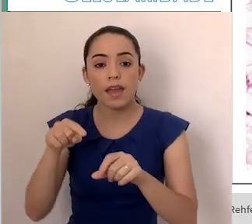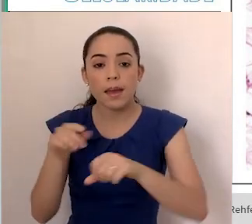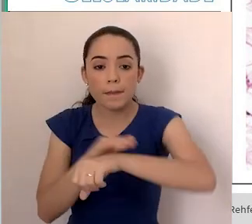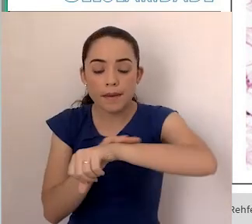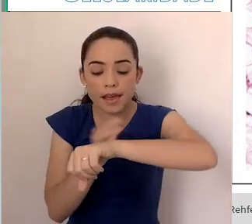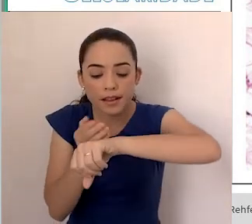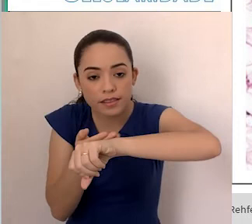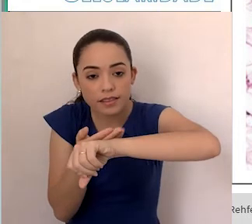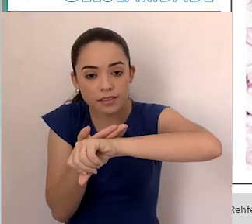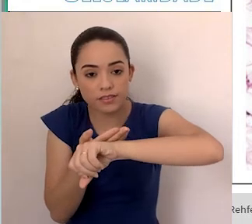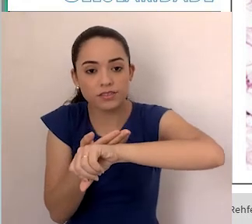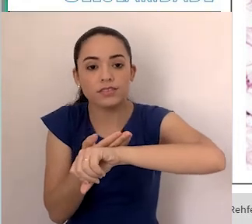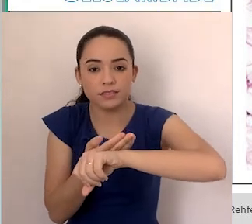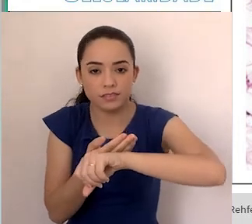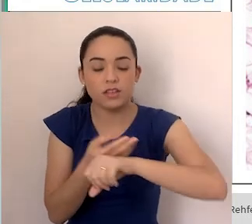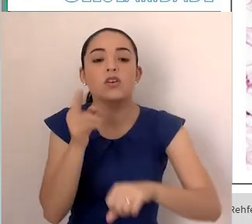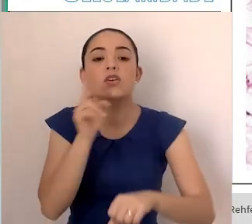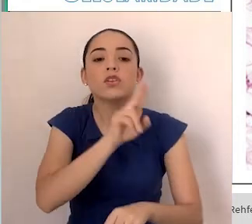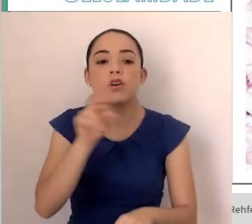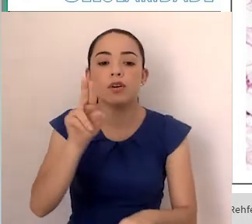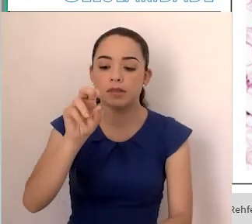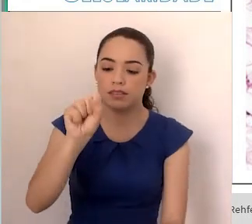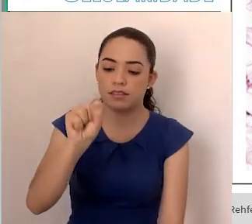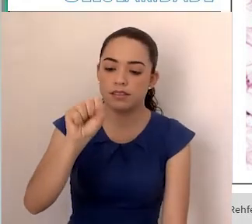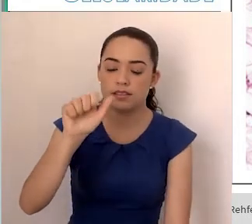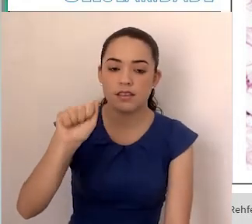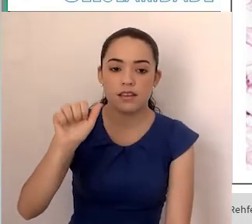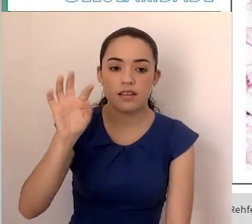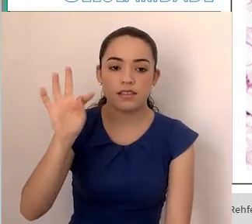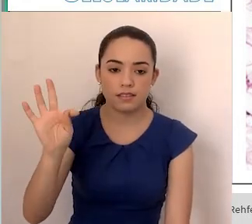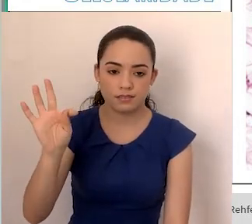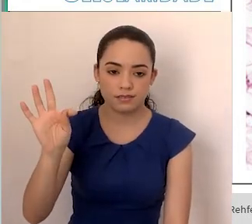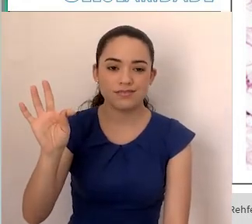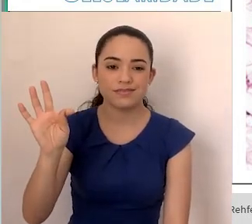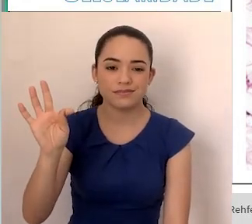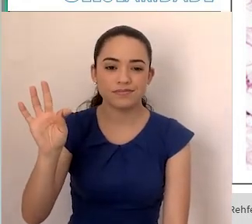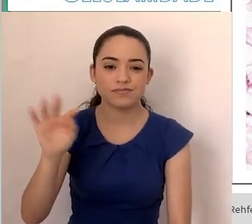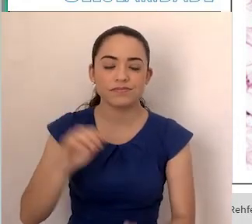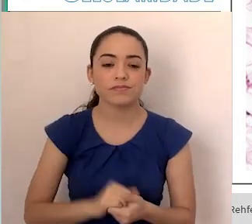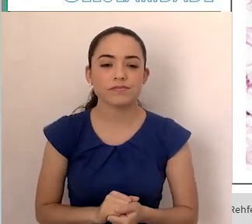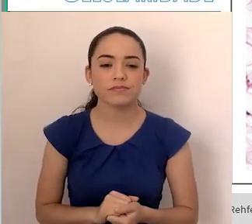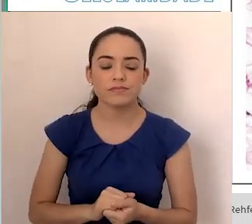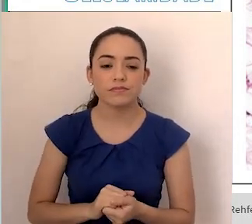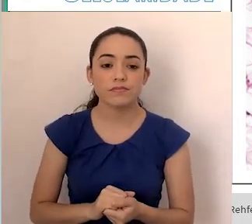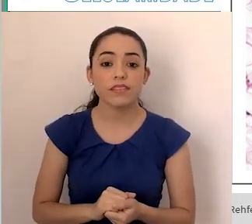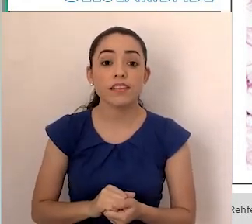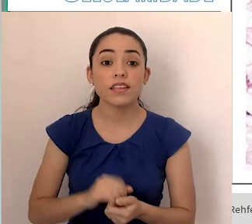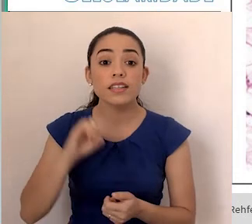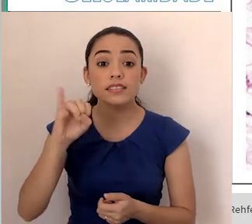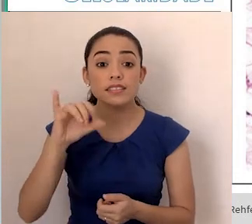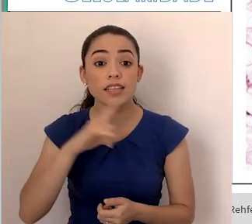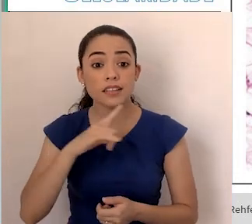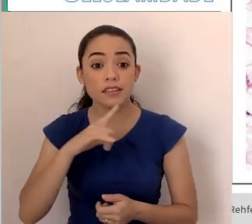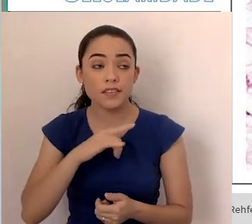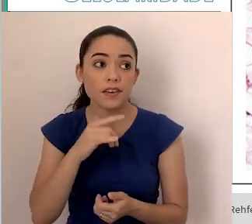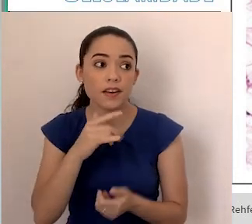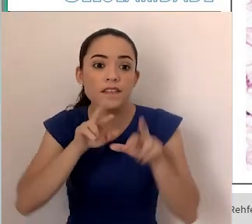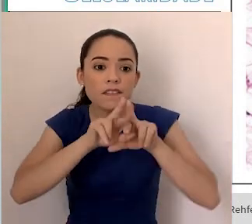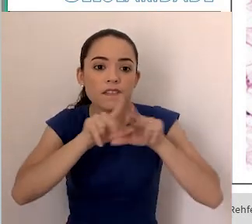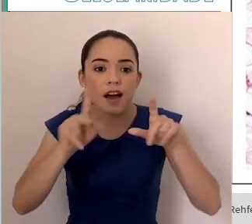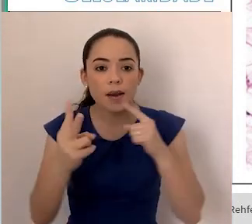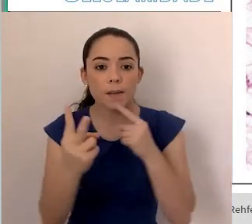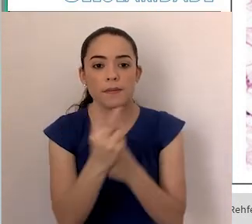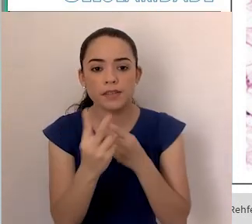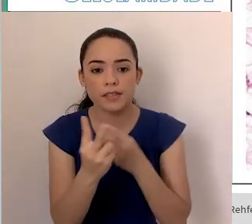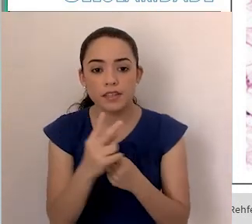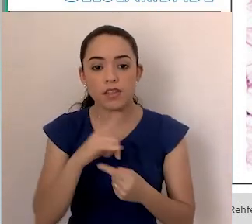de depósito periférico subcutâneo de tecido adiposo, denominado de SAT ou SAC,